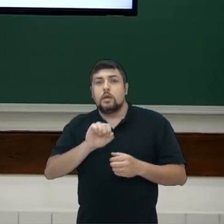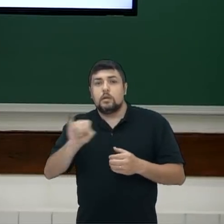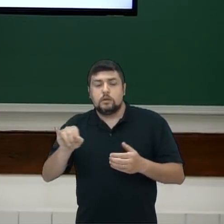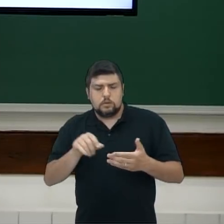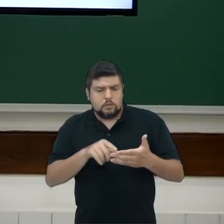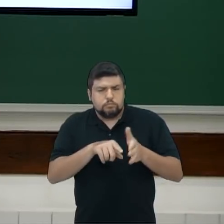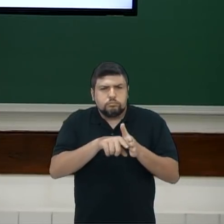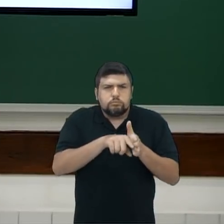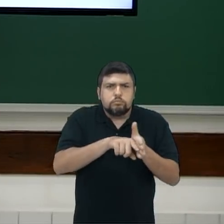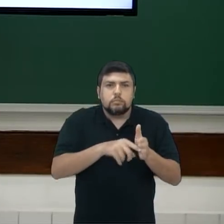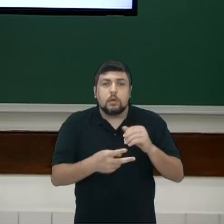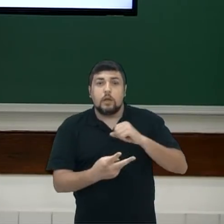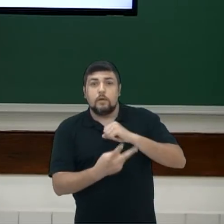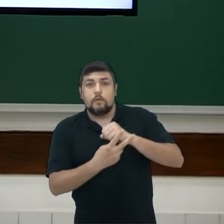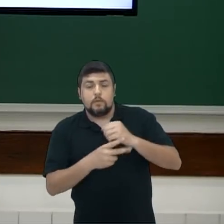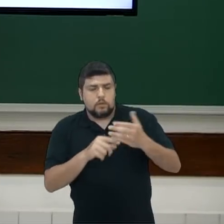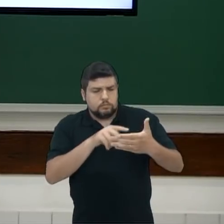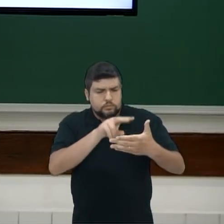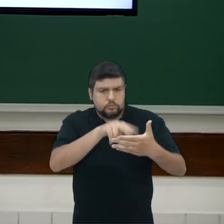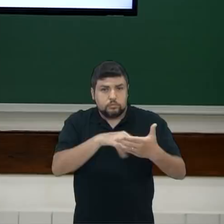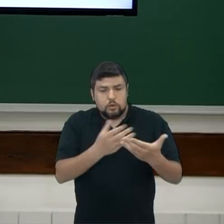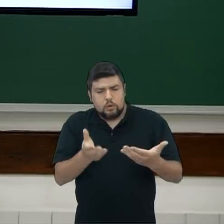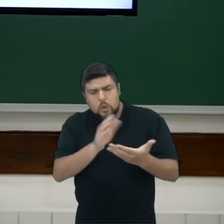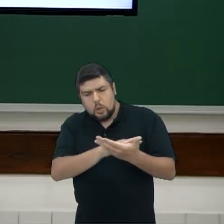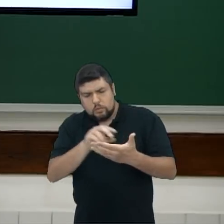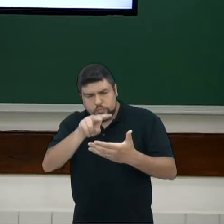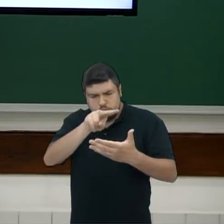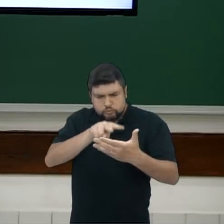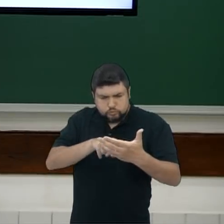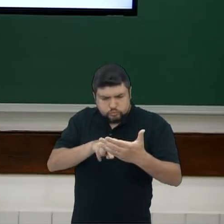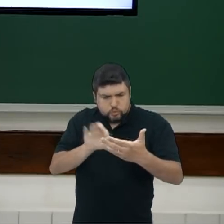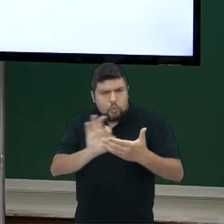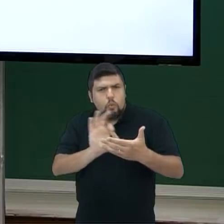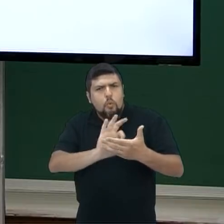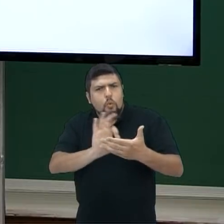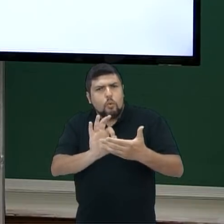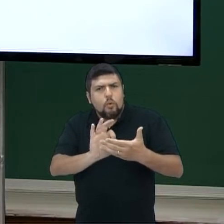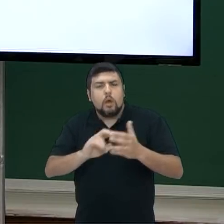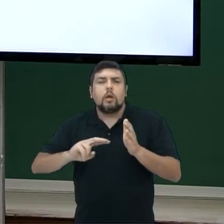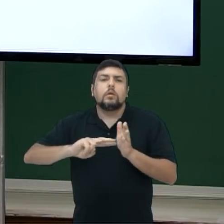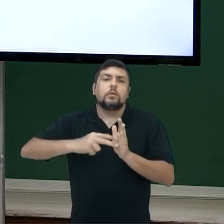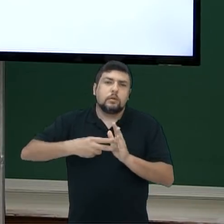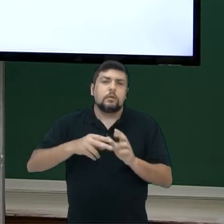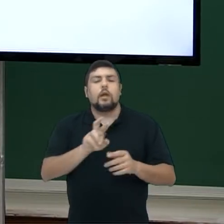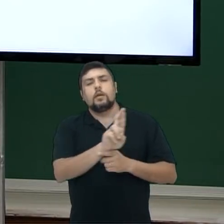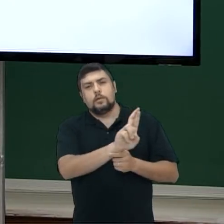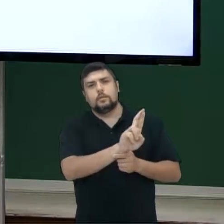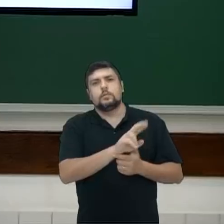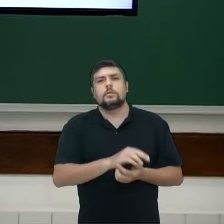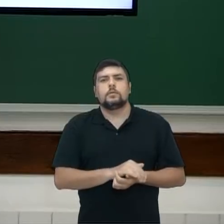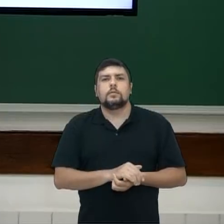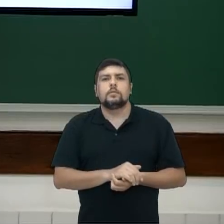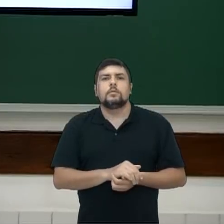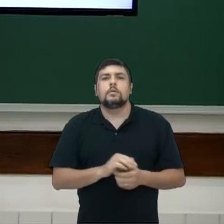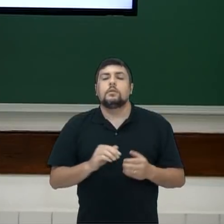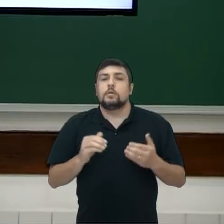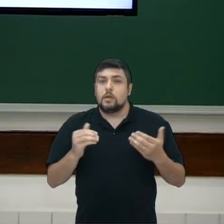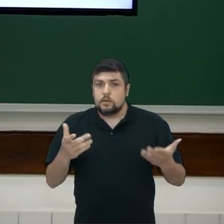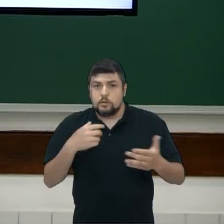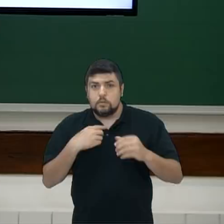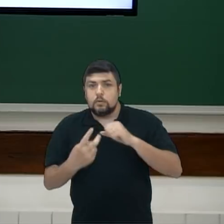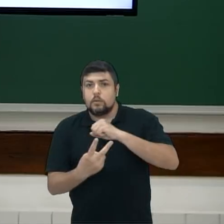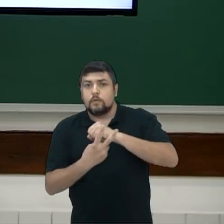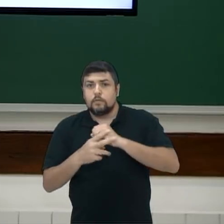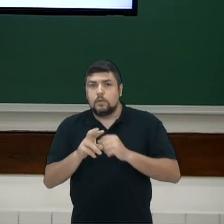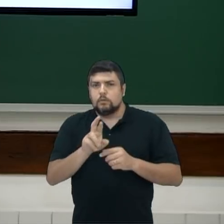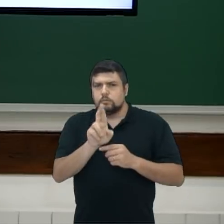você está procurando não estiver nessa lista, ele é um verbo regular, tá? Então, existem vários verbos